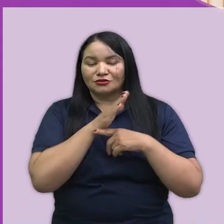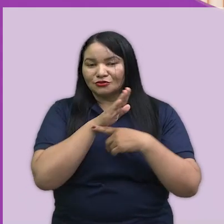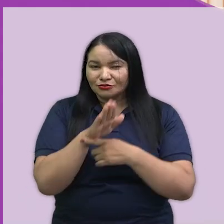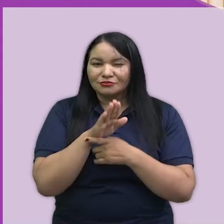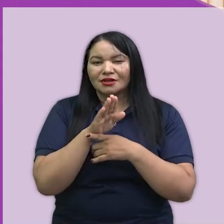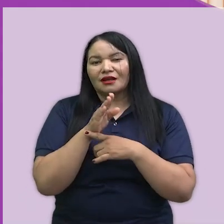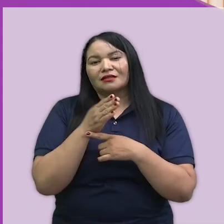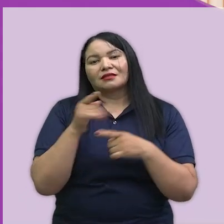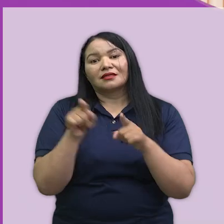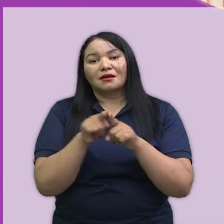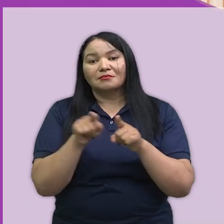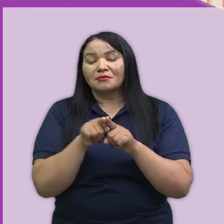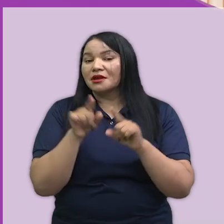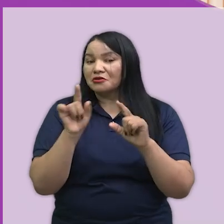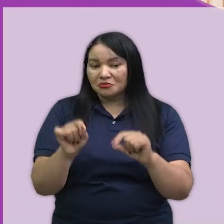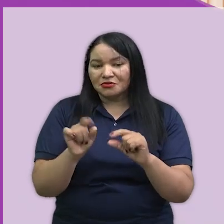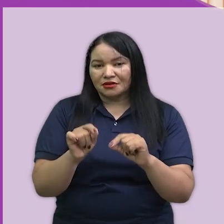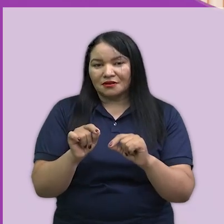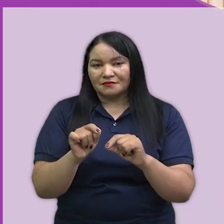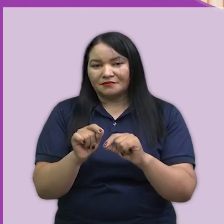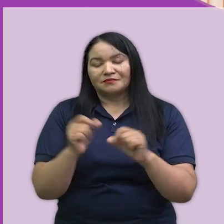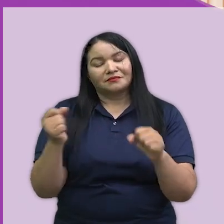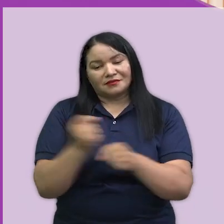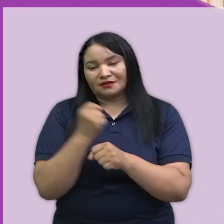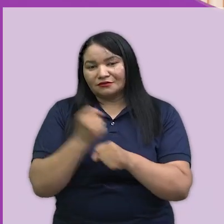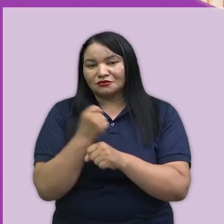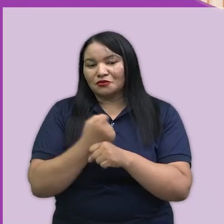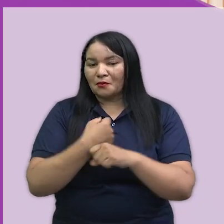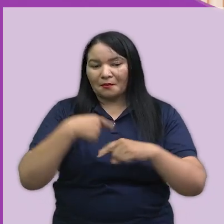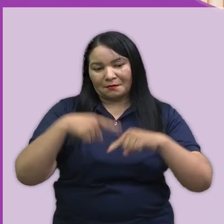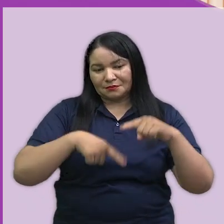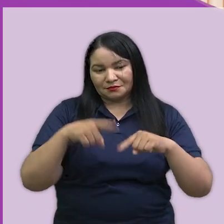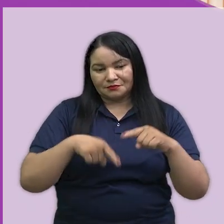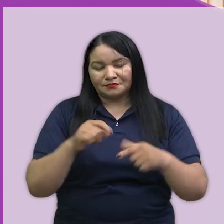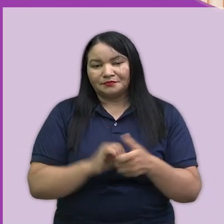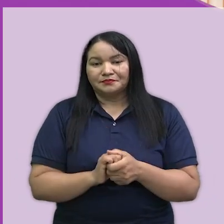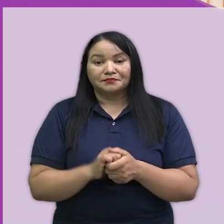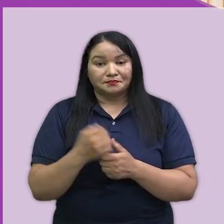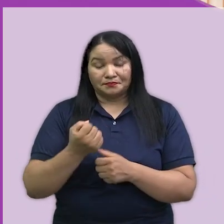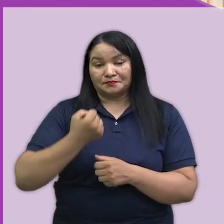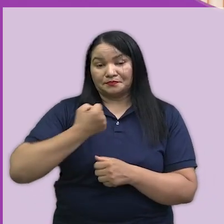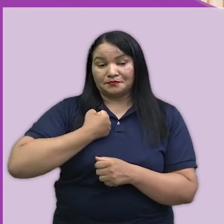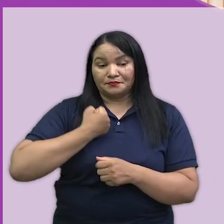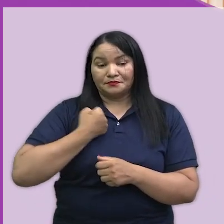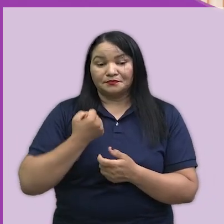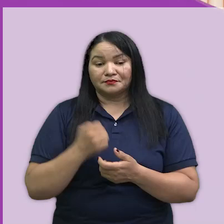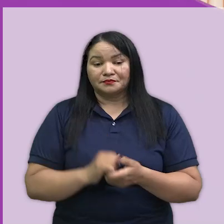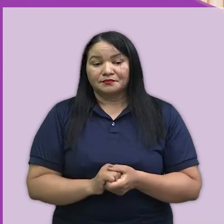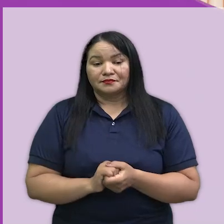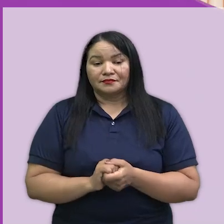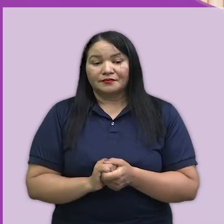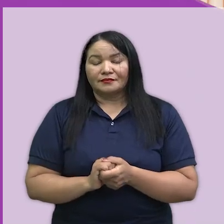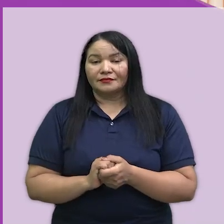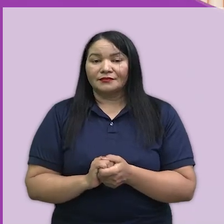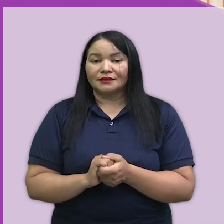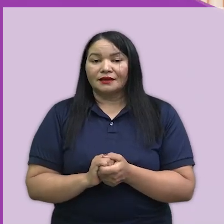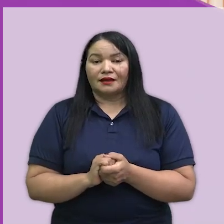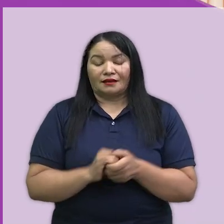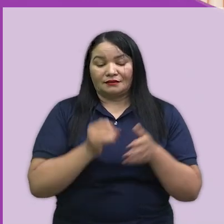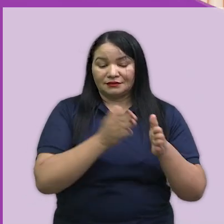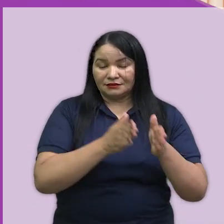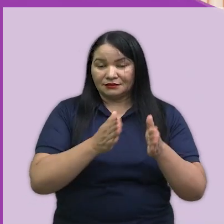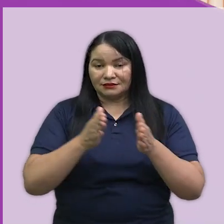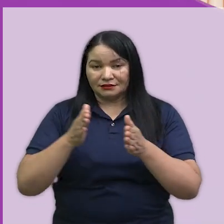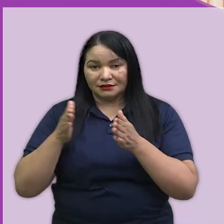na construção de objetos, por exemplo. E esse número de ouro, que é obtido a partir, né, dessa sequência